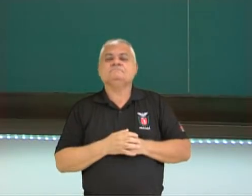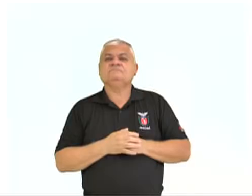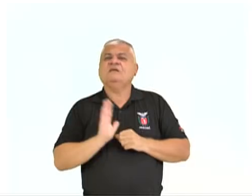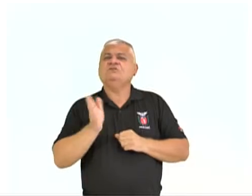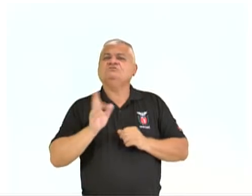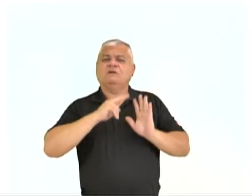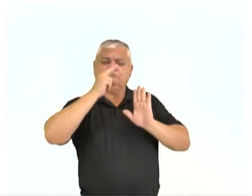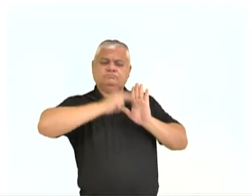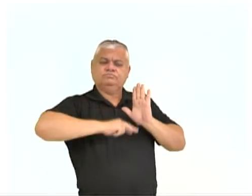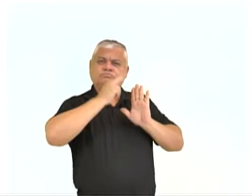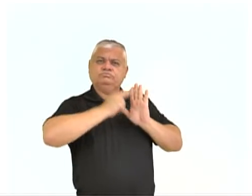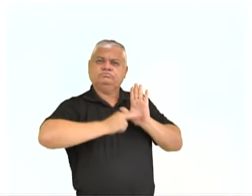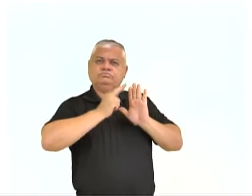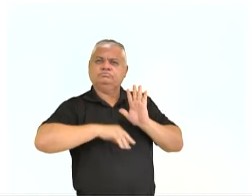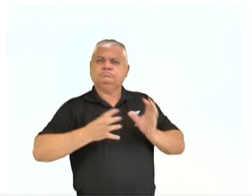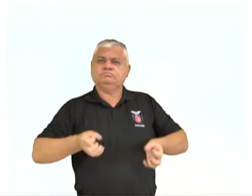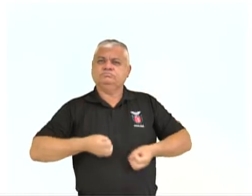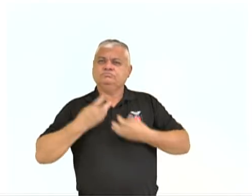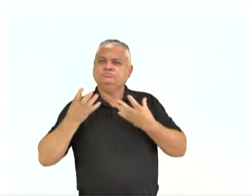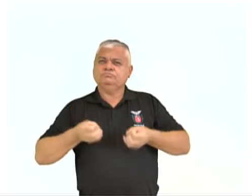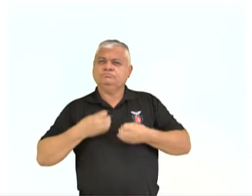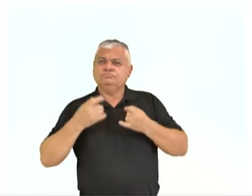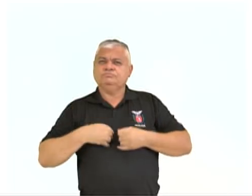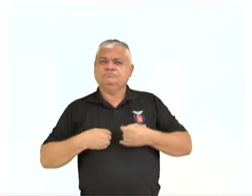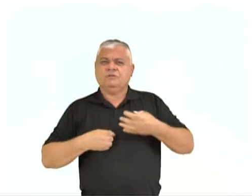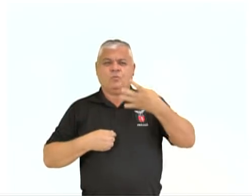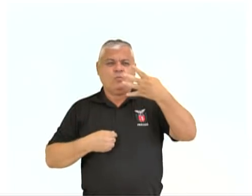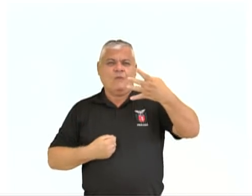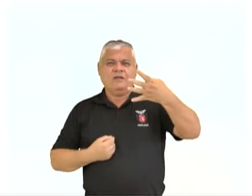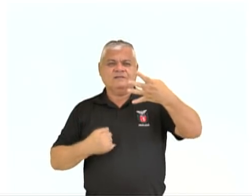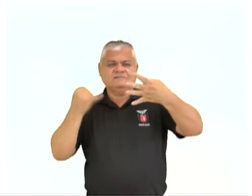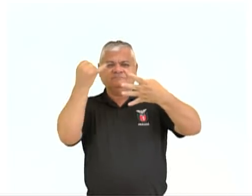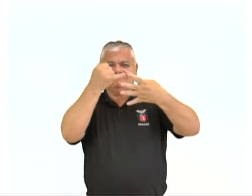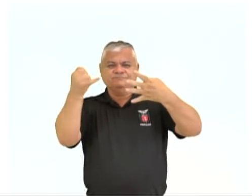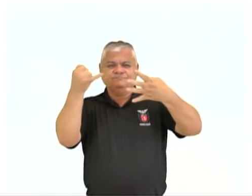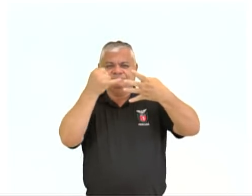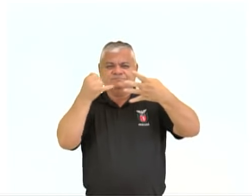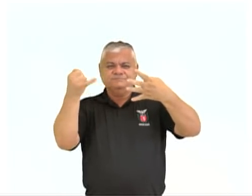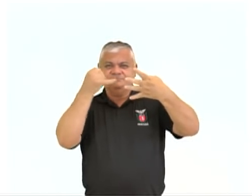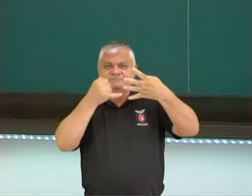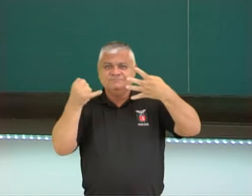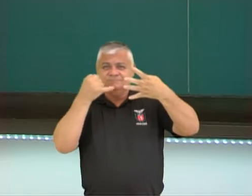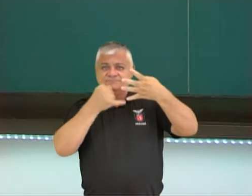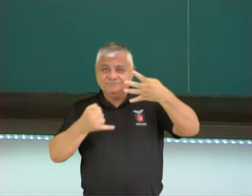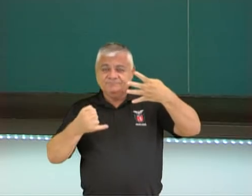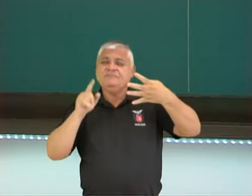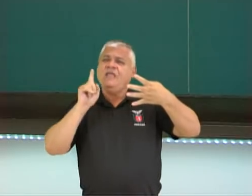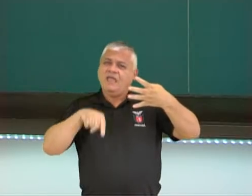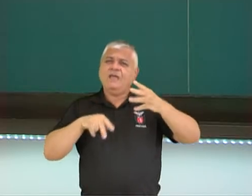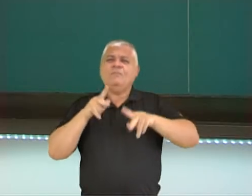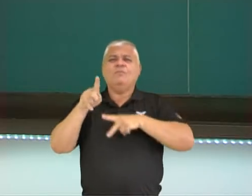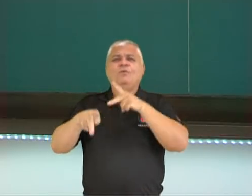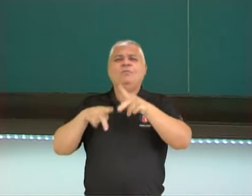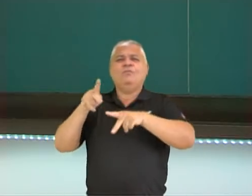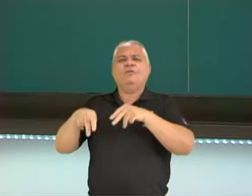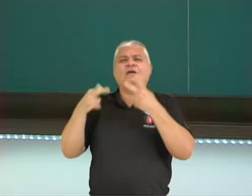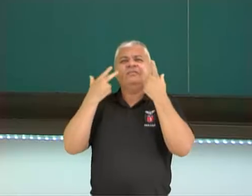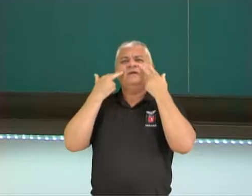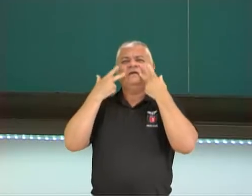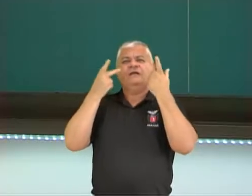alguns poemas hoje Lemos quadrinhos Vimos que elas são poemas populares